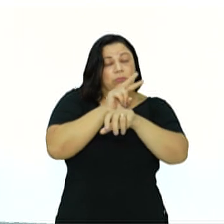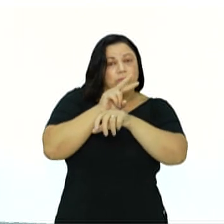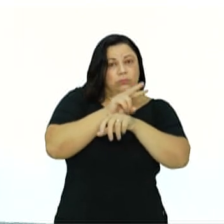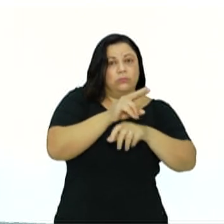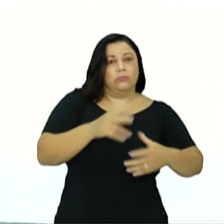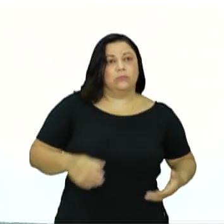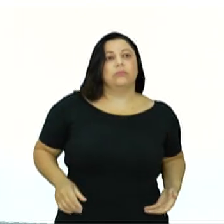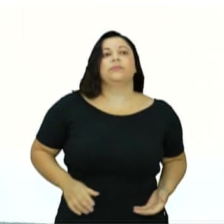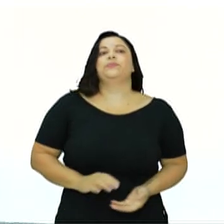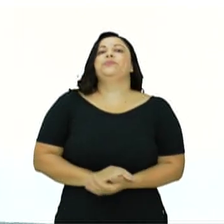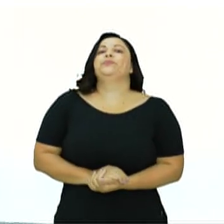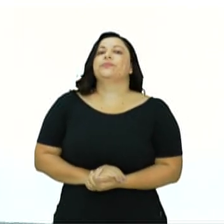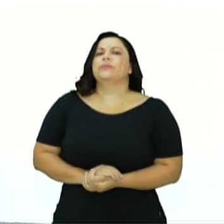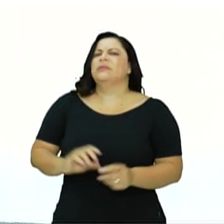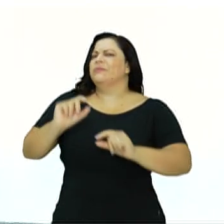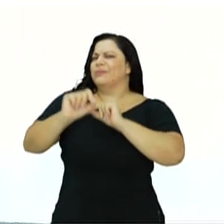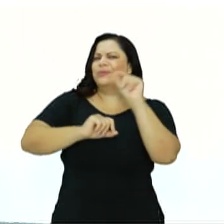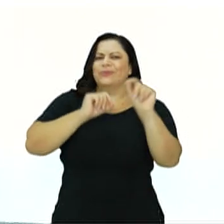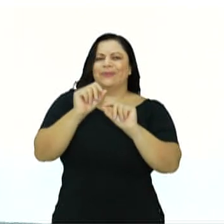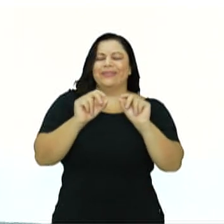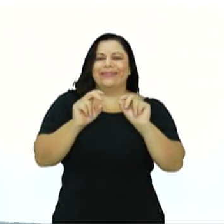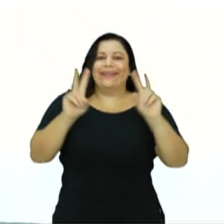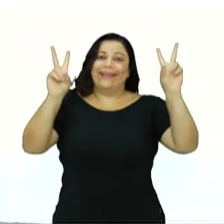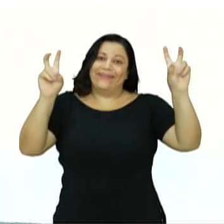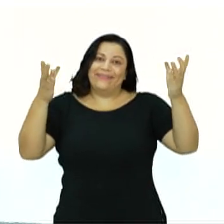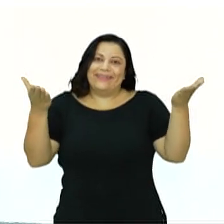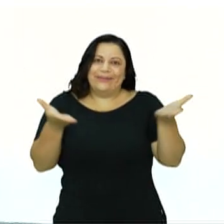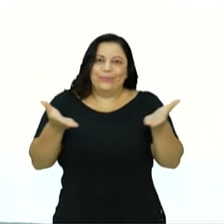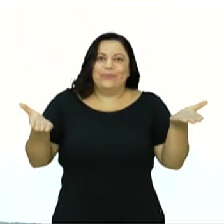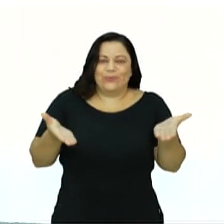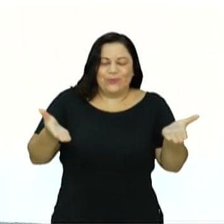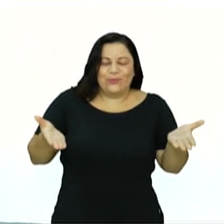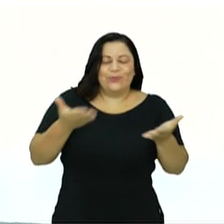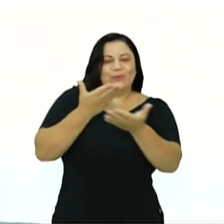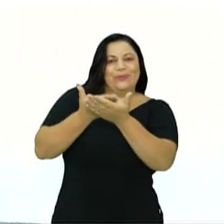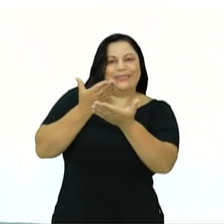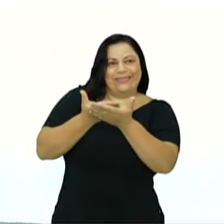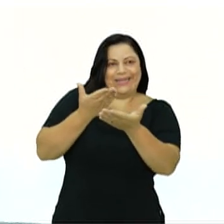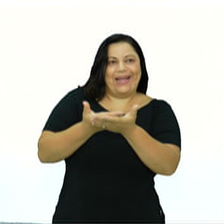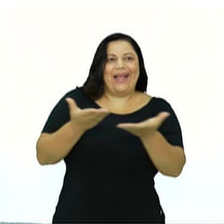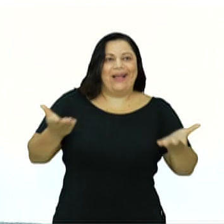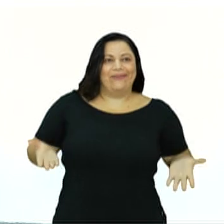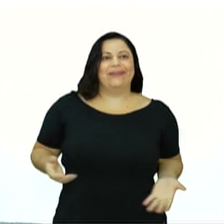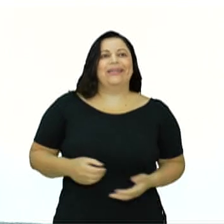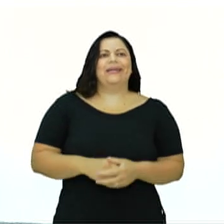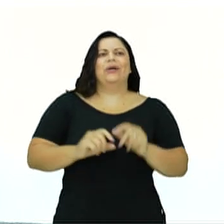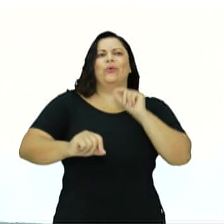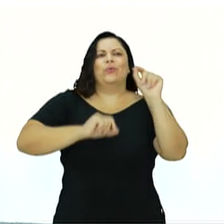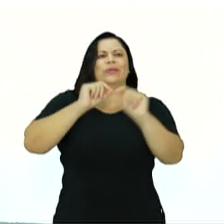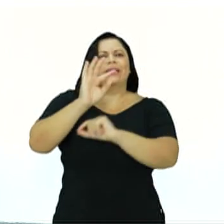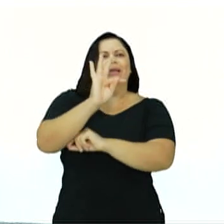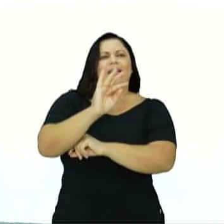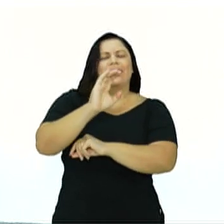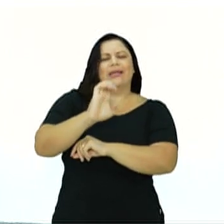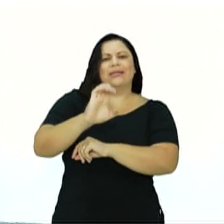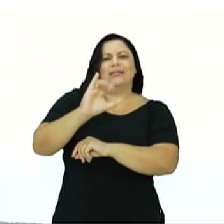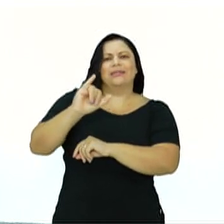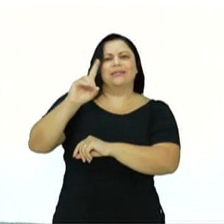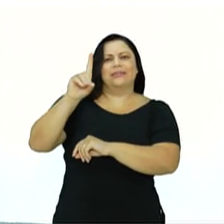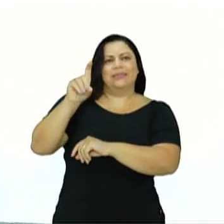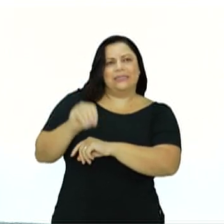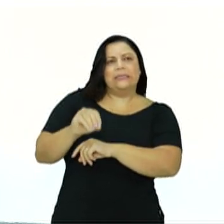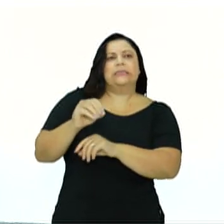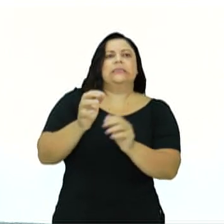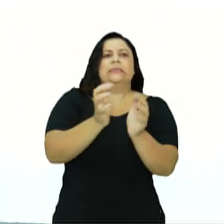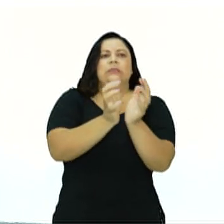geral. Mas o que veremos no dia de hoje, nessa aula, gente? O que é tecido conjuntivo ósseo?